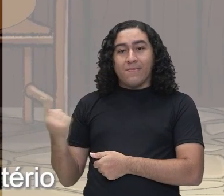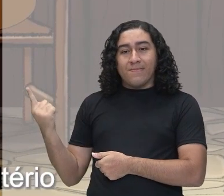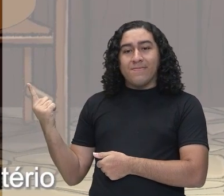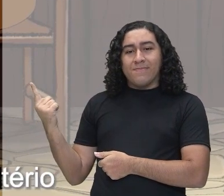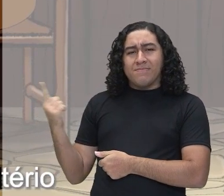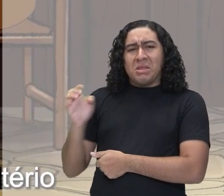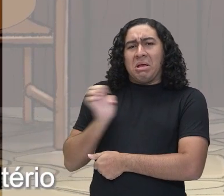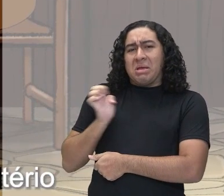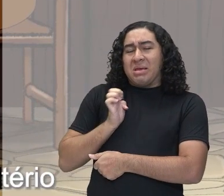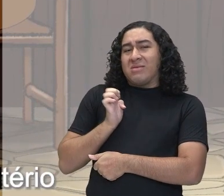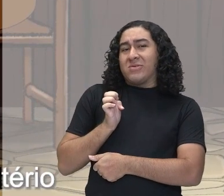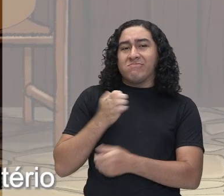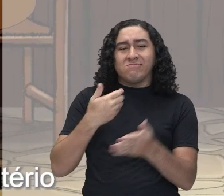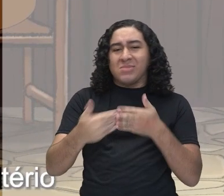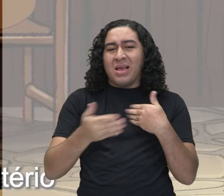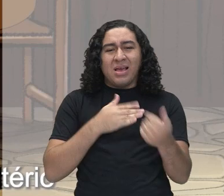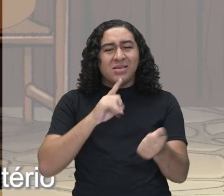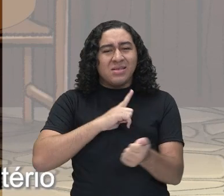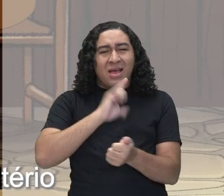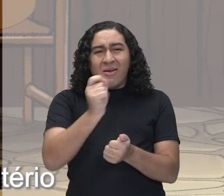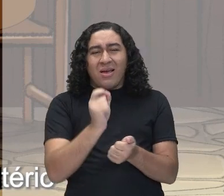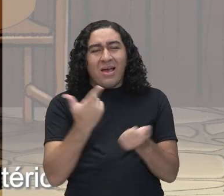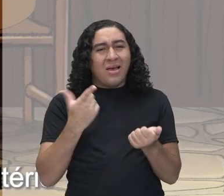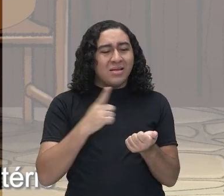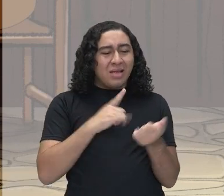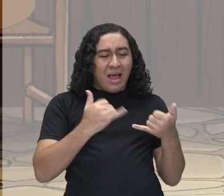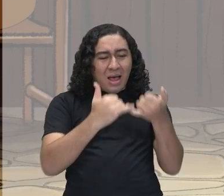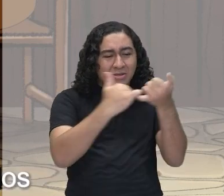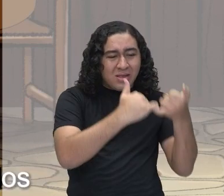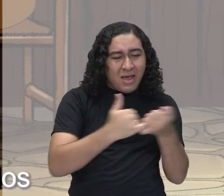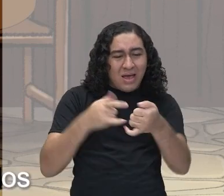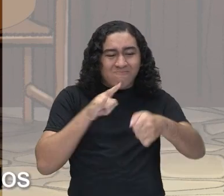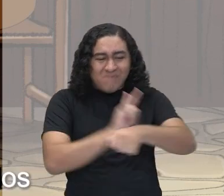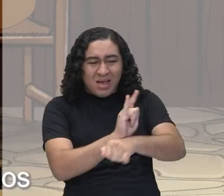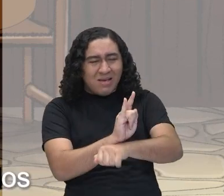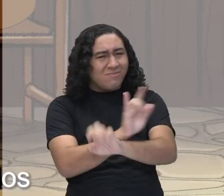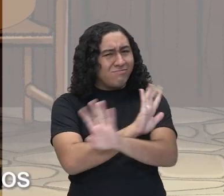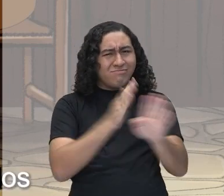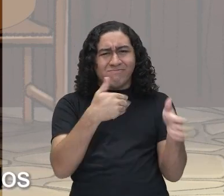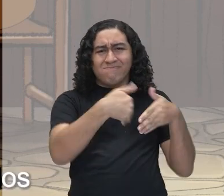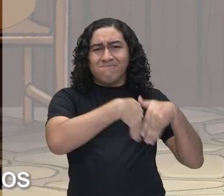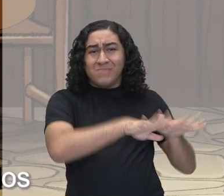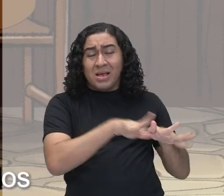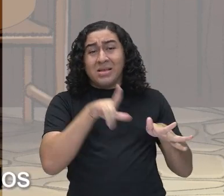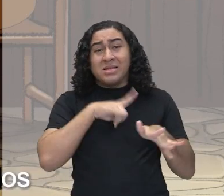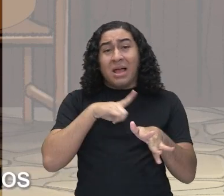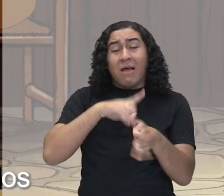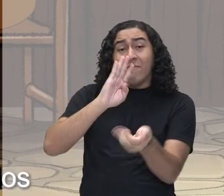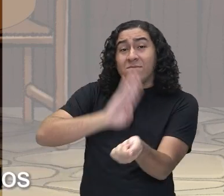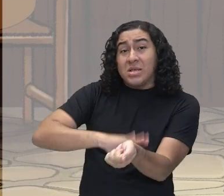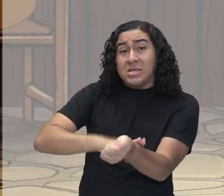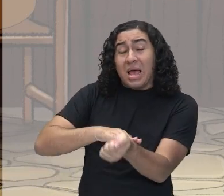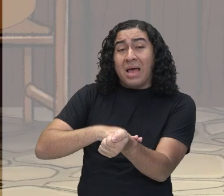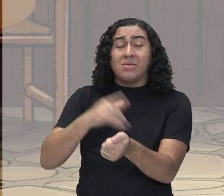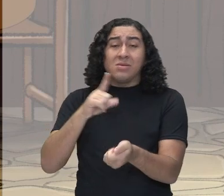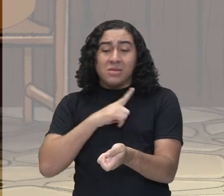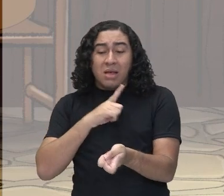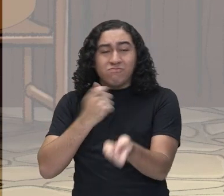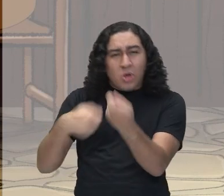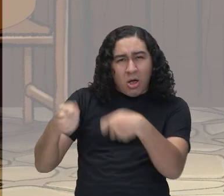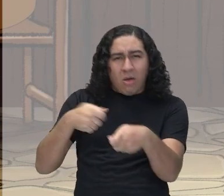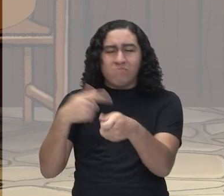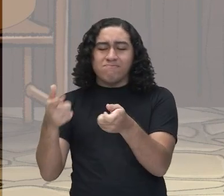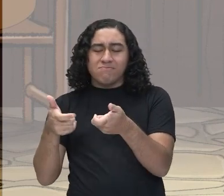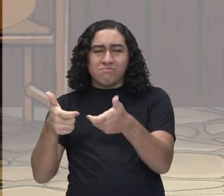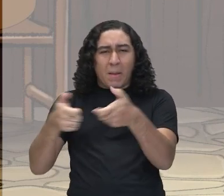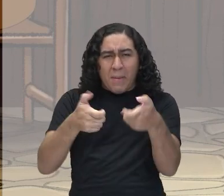se importava com a desonra nem com o adultério. Era viciado em jogos e principalmente em cavalos. Só